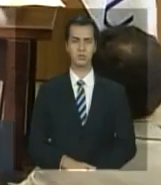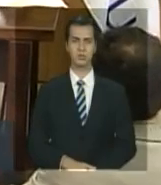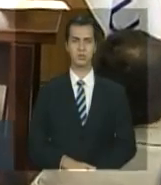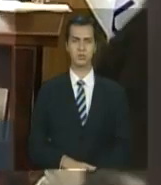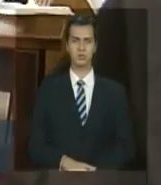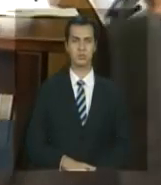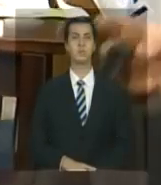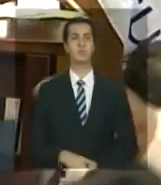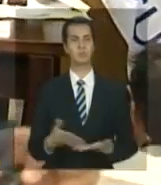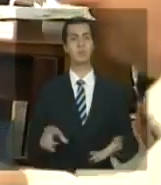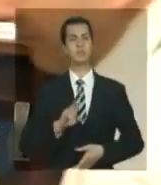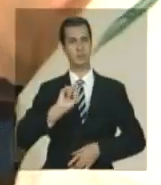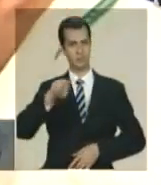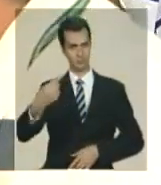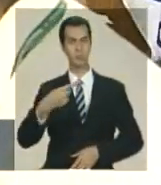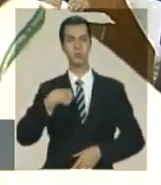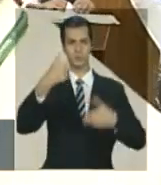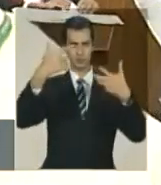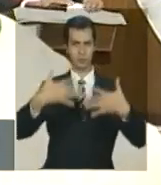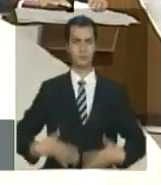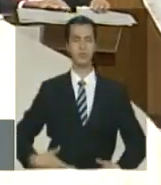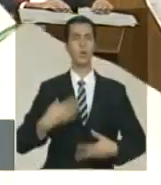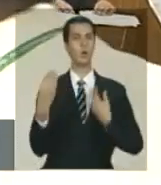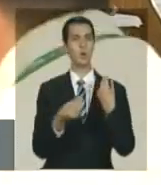da substância de cada uma das visitas.